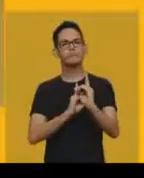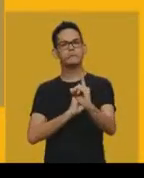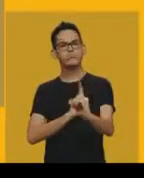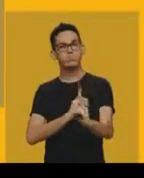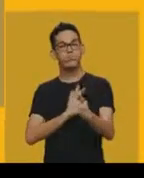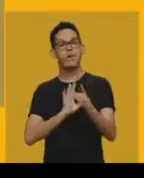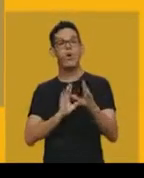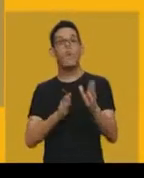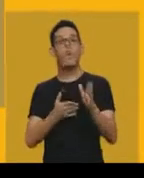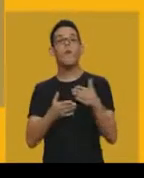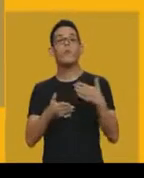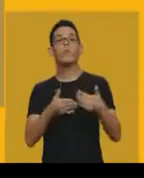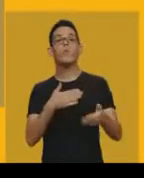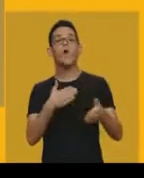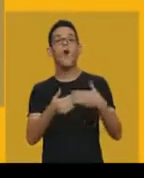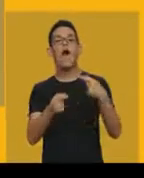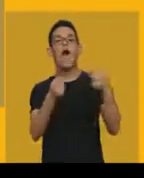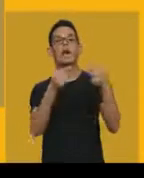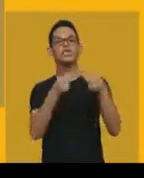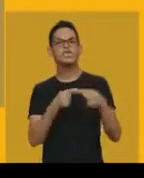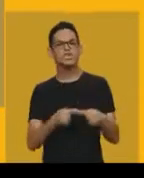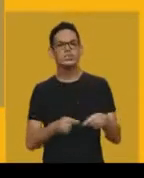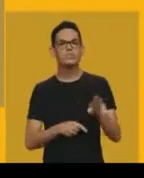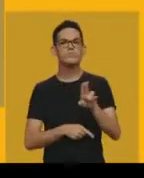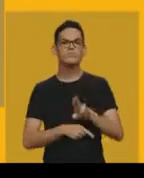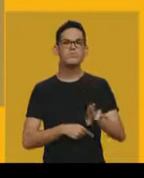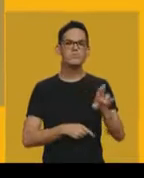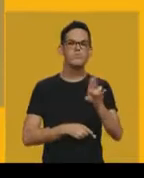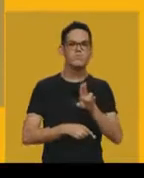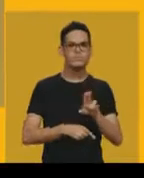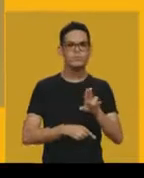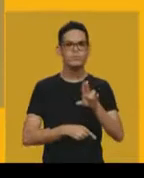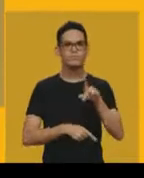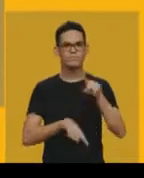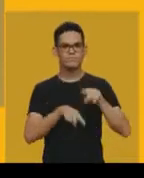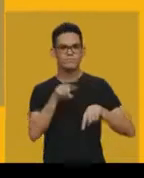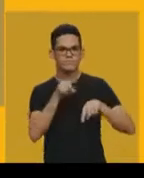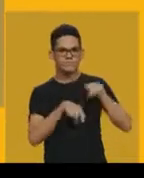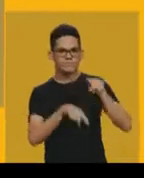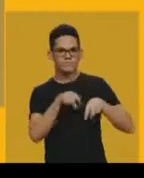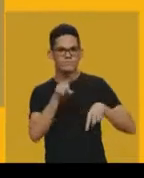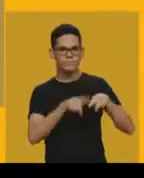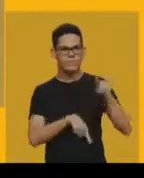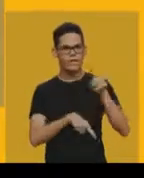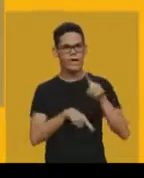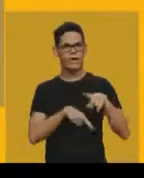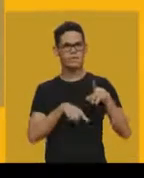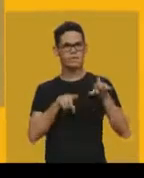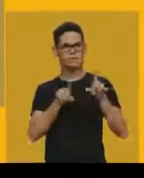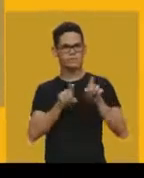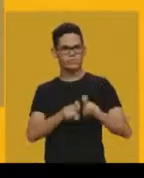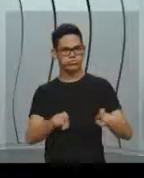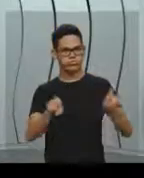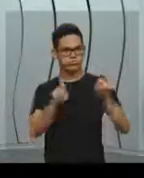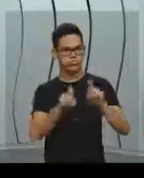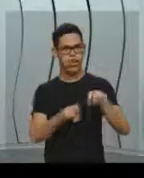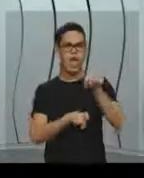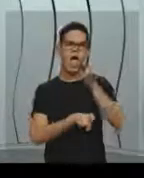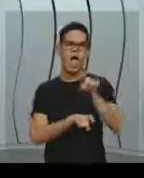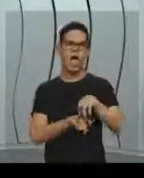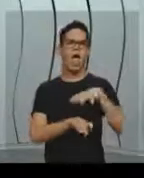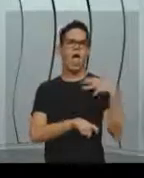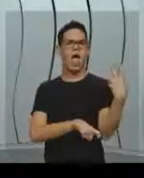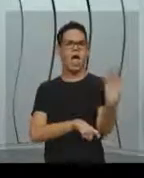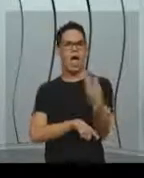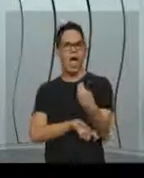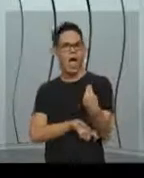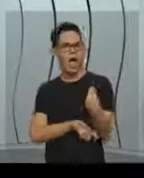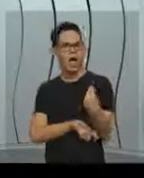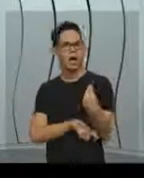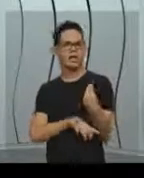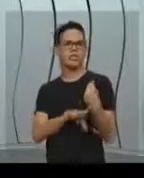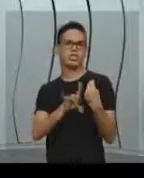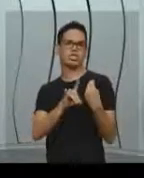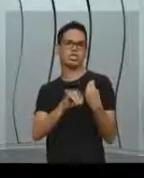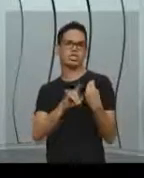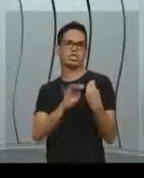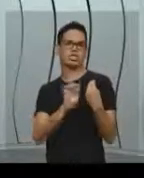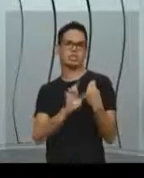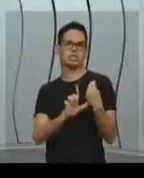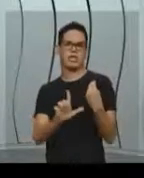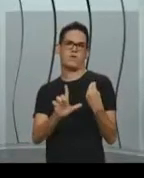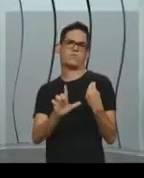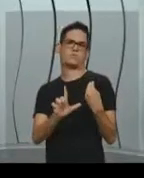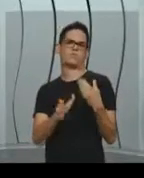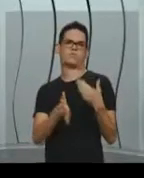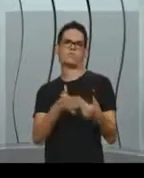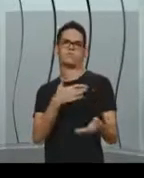artística produzida por meios eletrônicos será considerado arte digital. Qualquer